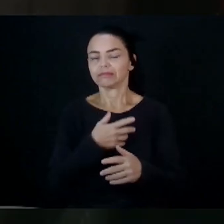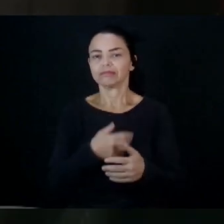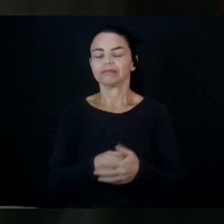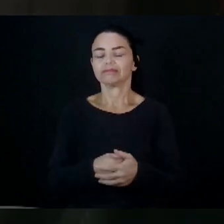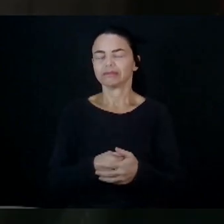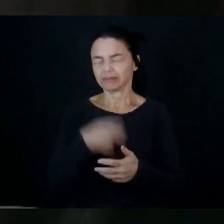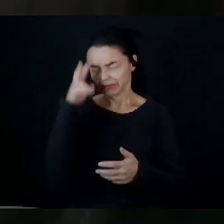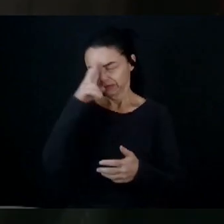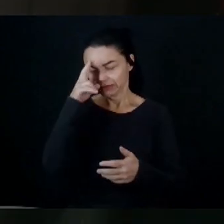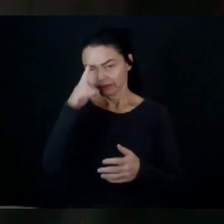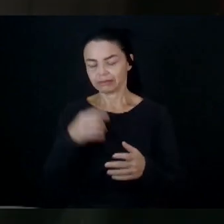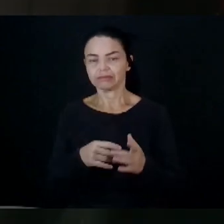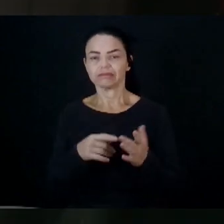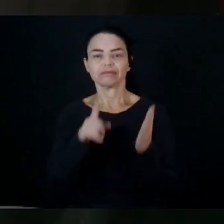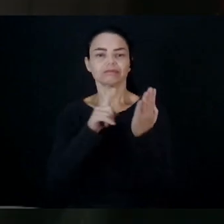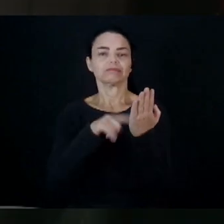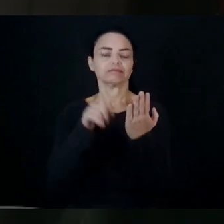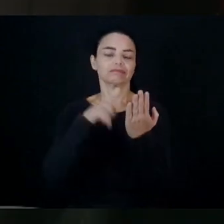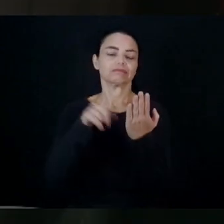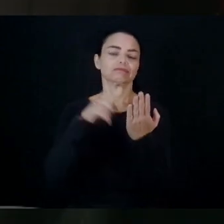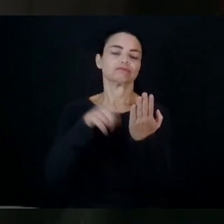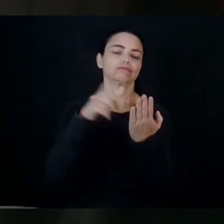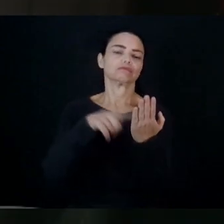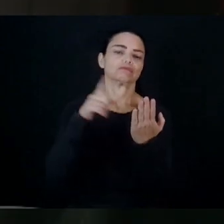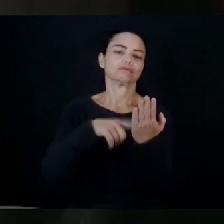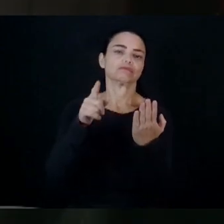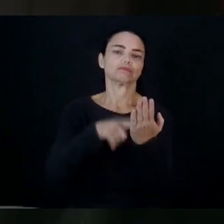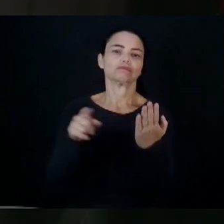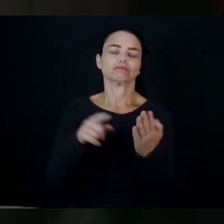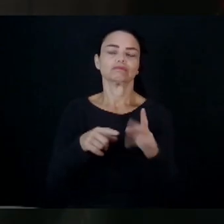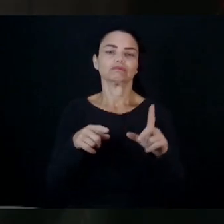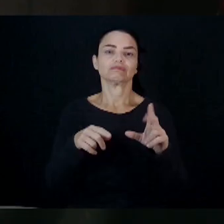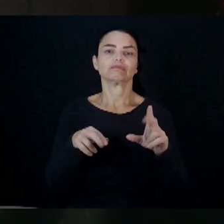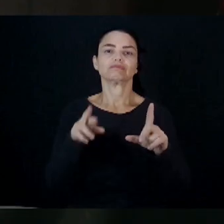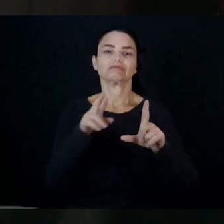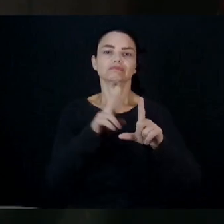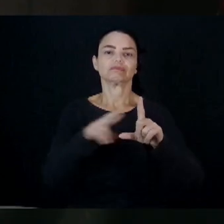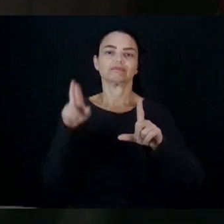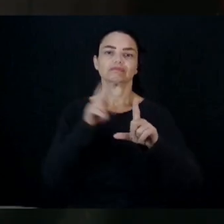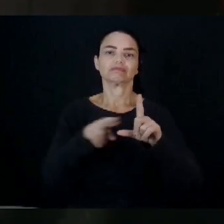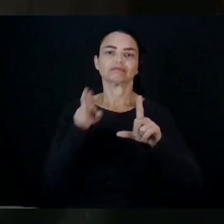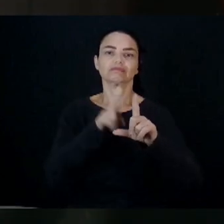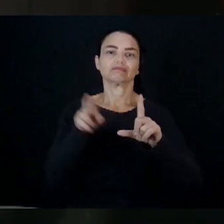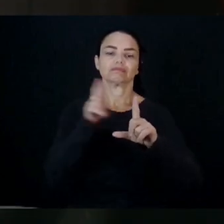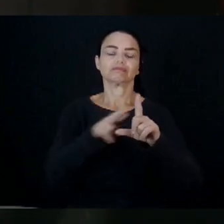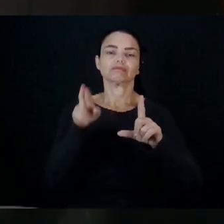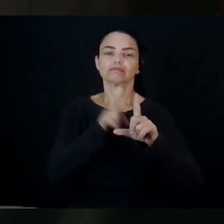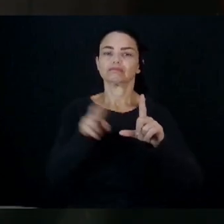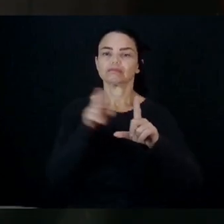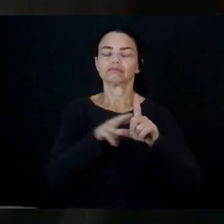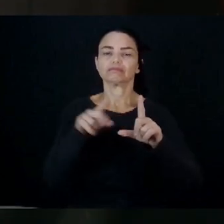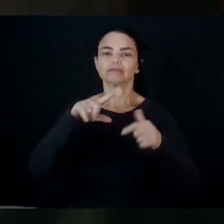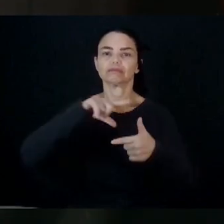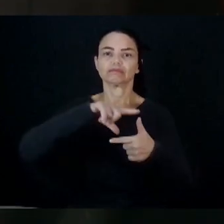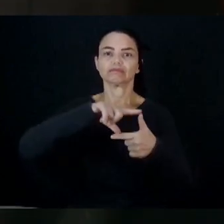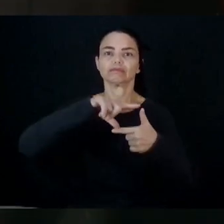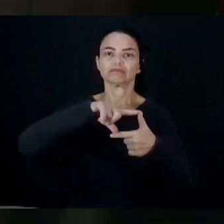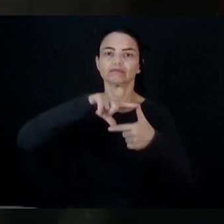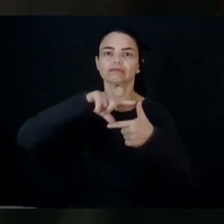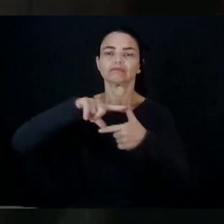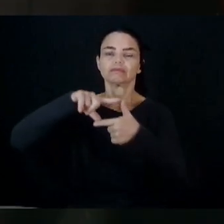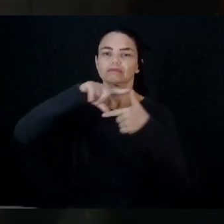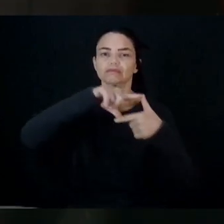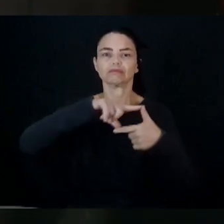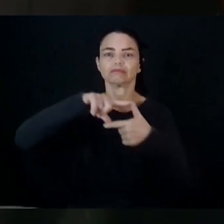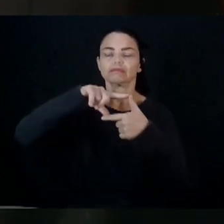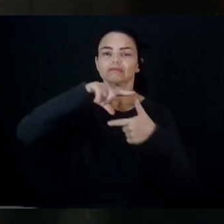semana, sabe? Aí eu tô lá, assim, ó, de repente eu falo, Rúbia, para, Não, vai fazer outra coisa, isso não vai adiantar de nada,